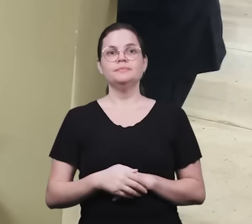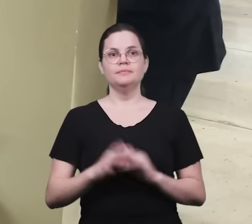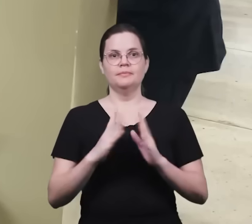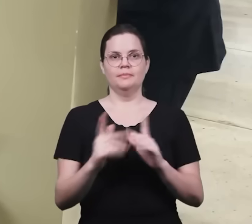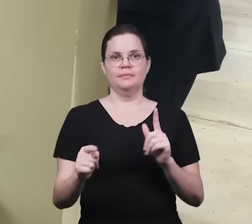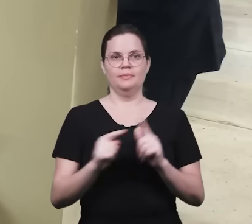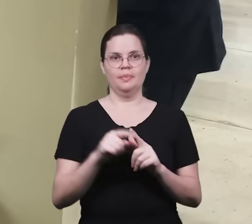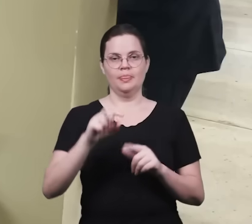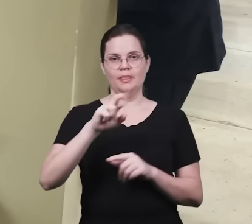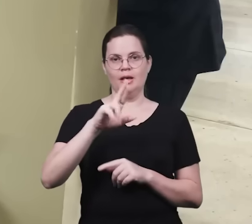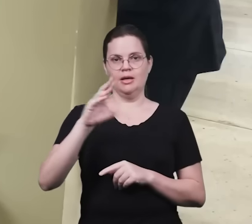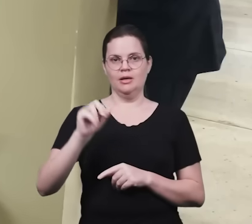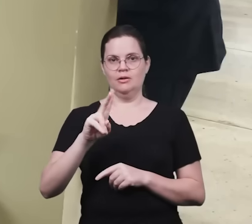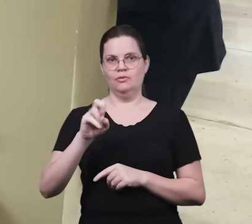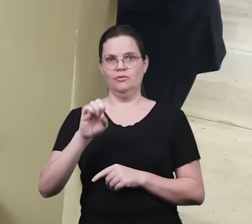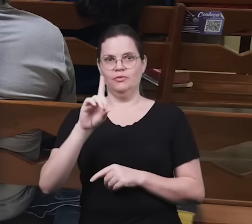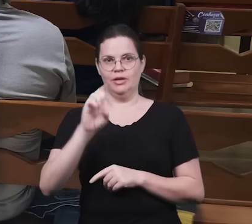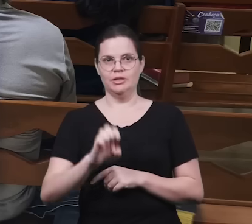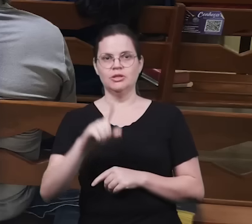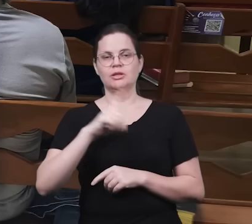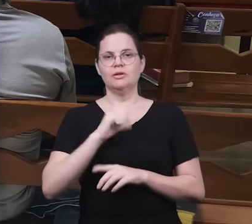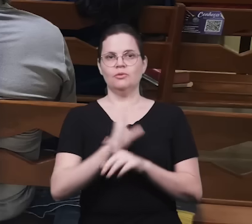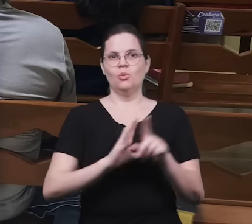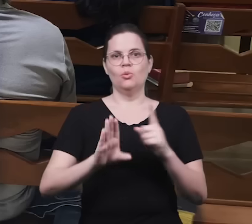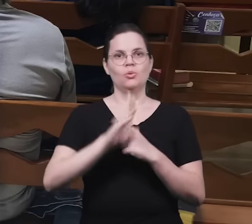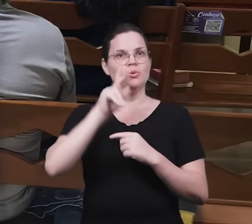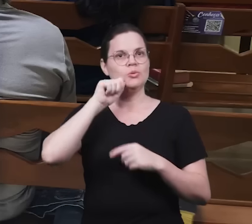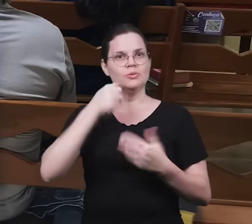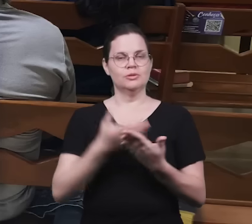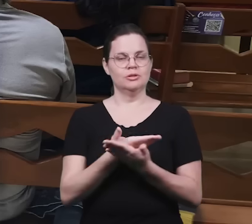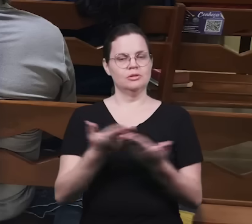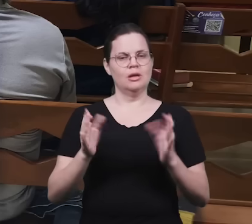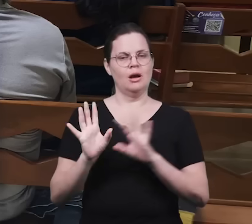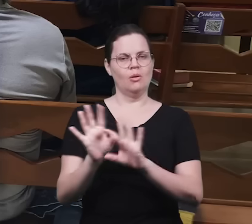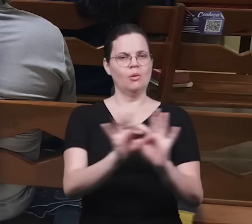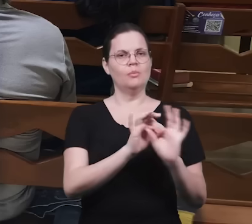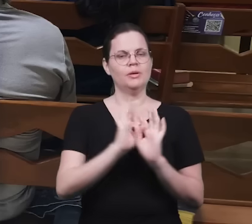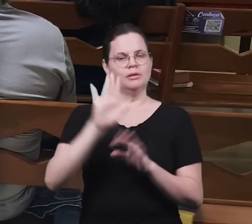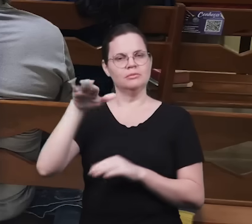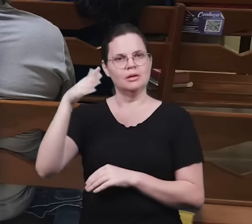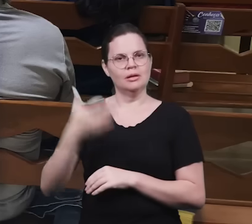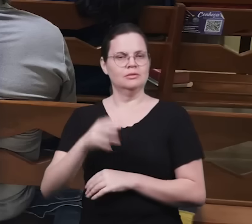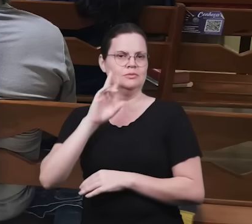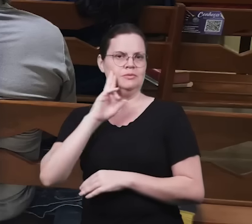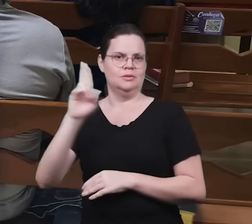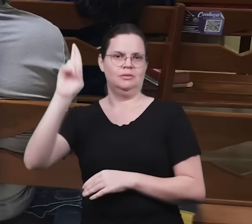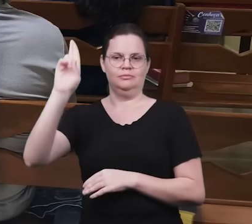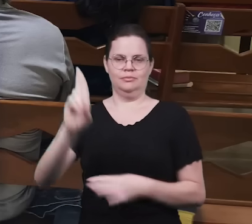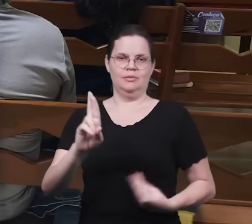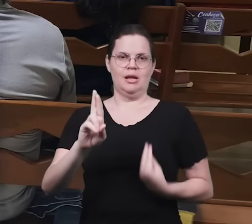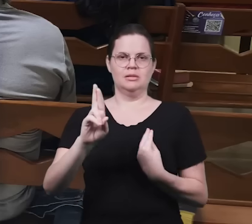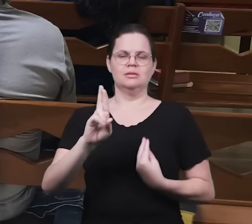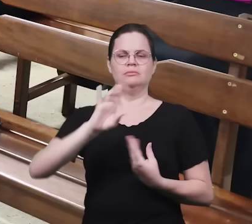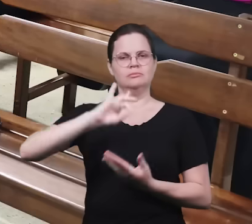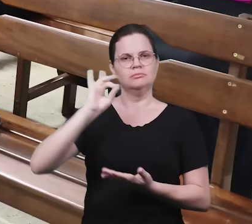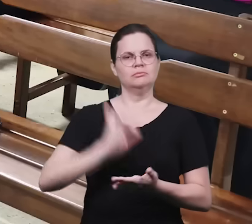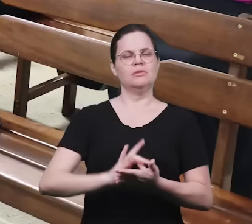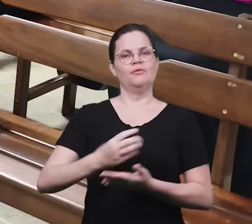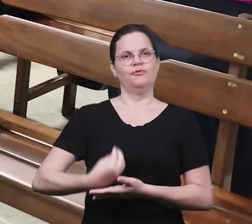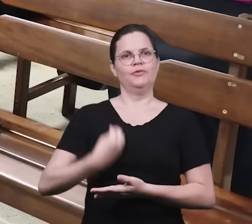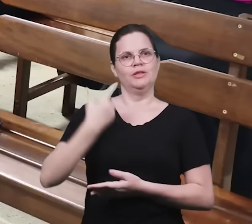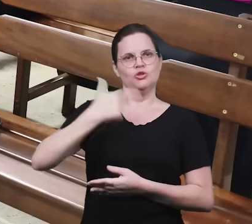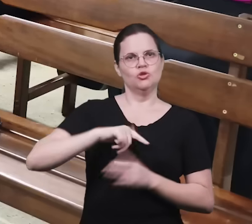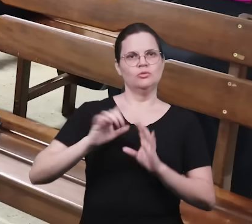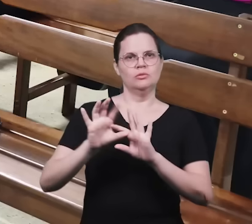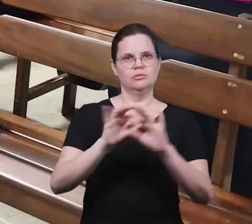de ceia marcado por comunhão, reverência e muitas experiências com o Senhor. A presença de Deus foi real,